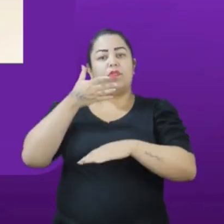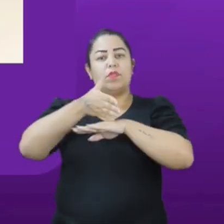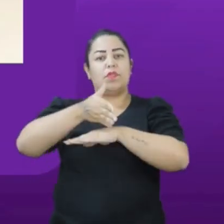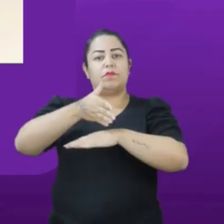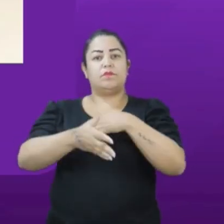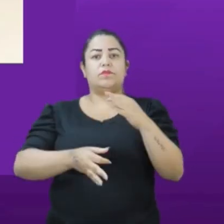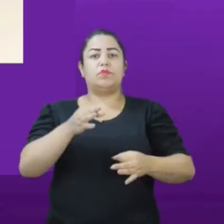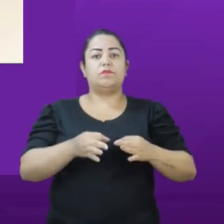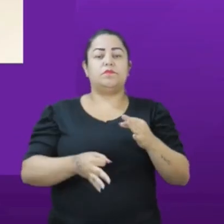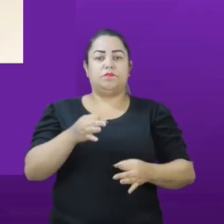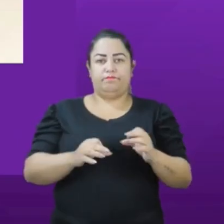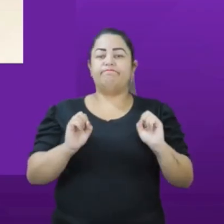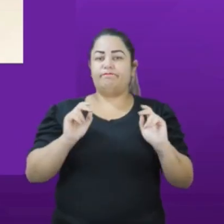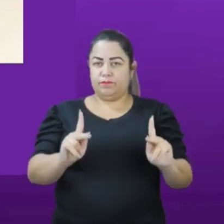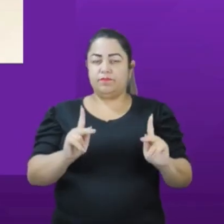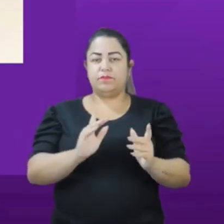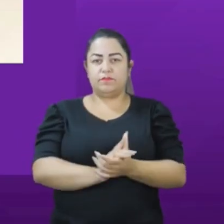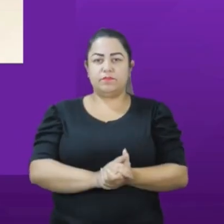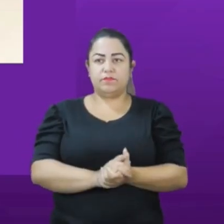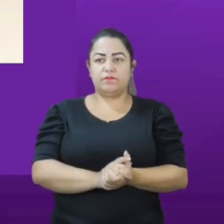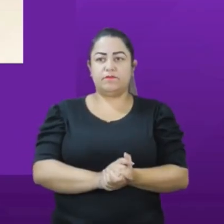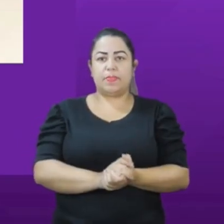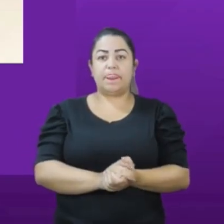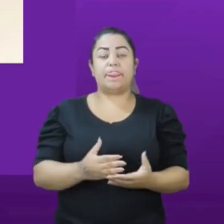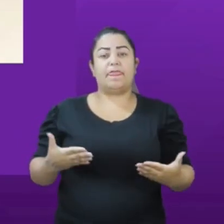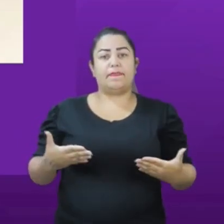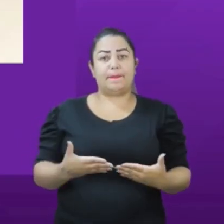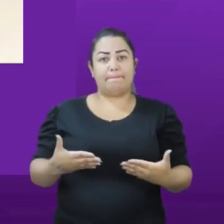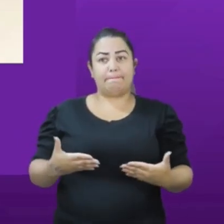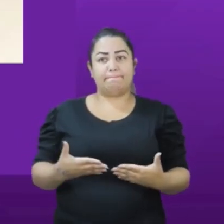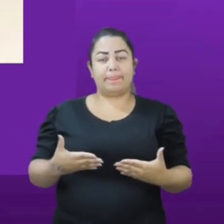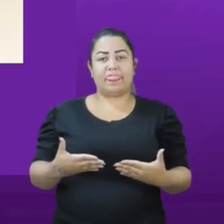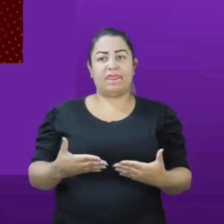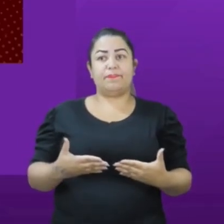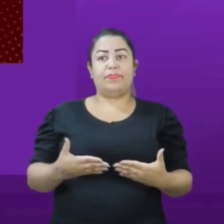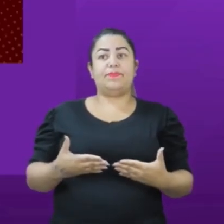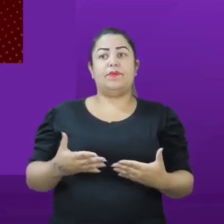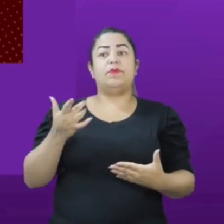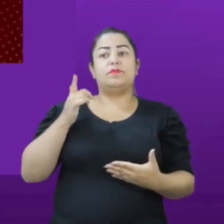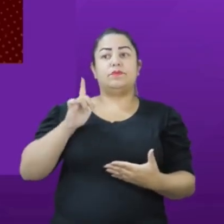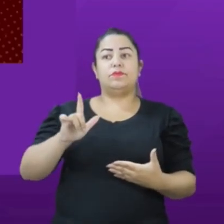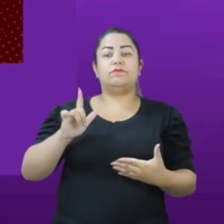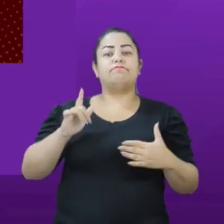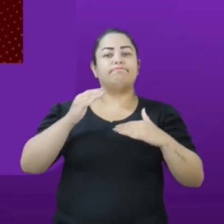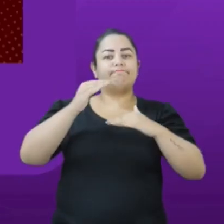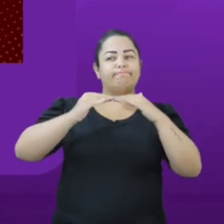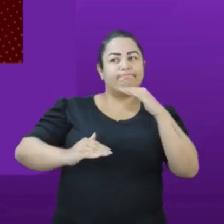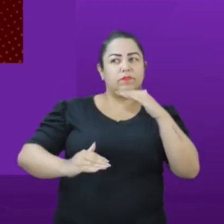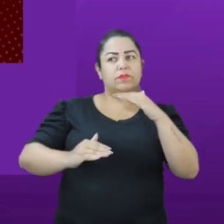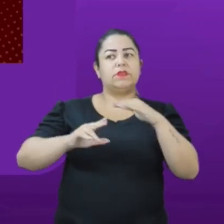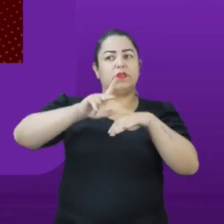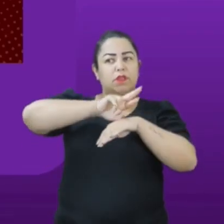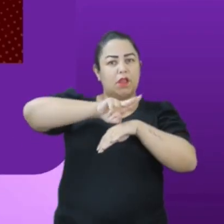justiça, né? E agora eu trazer o ponto da desigualdade de